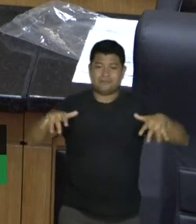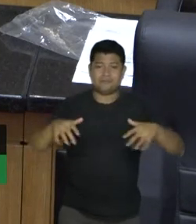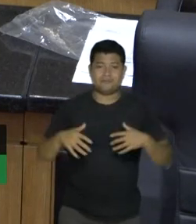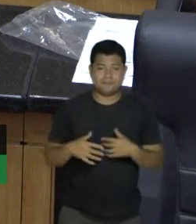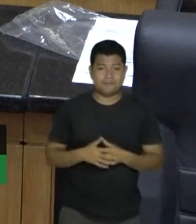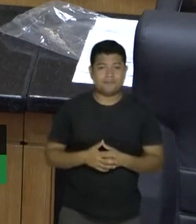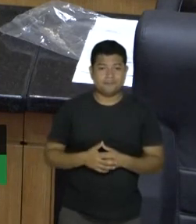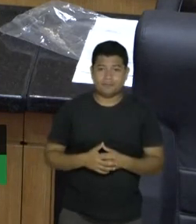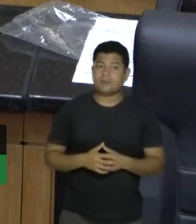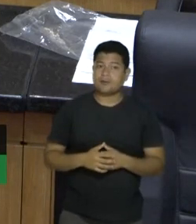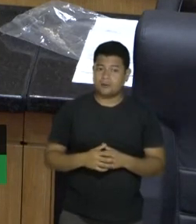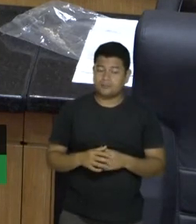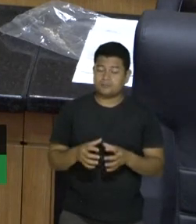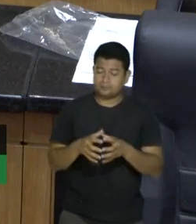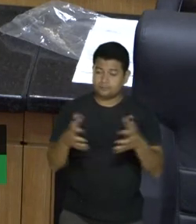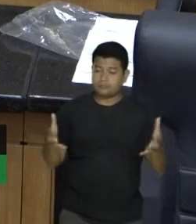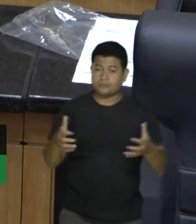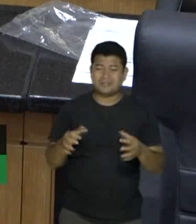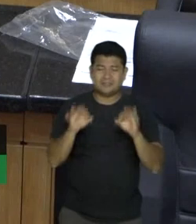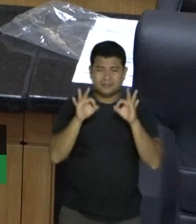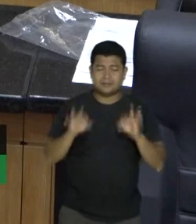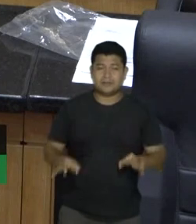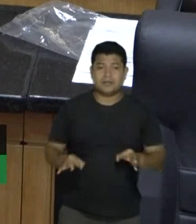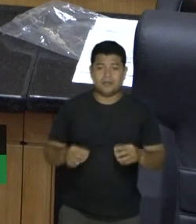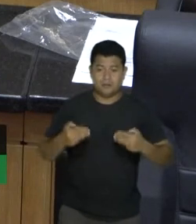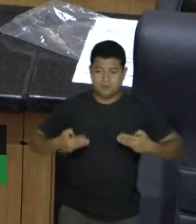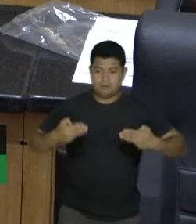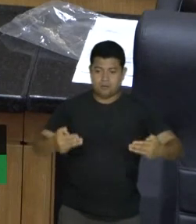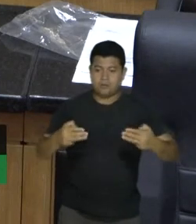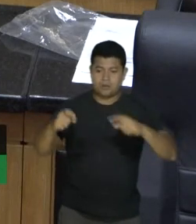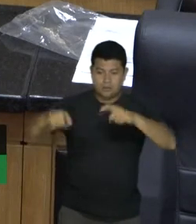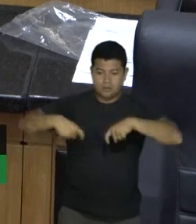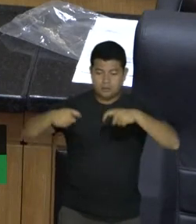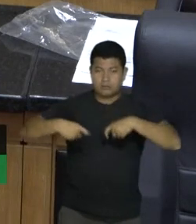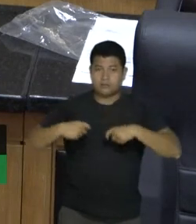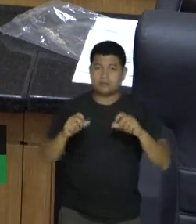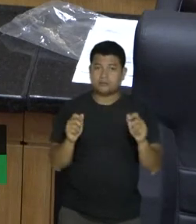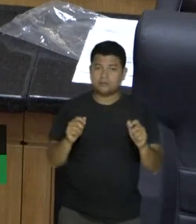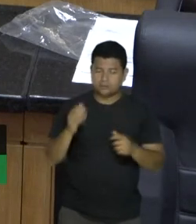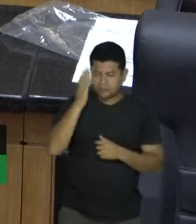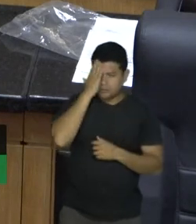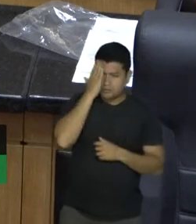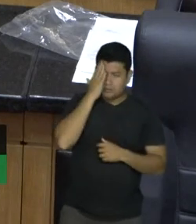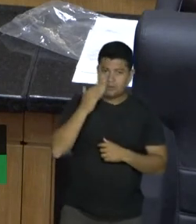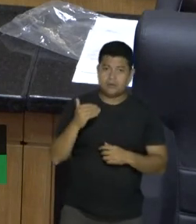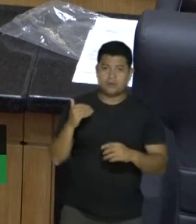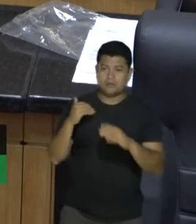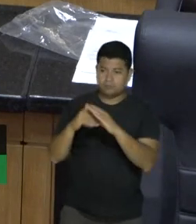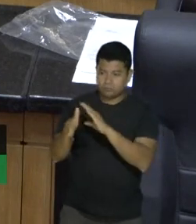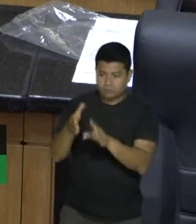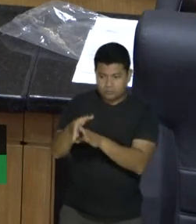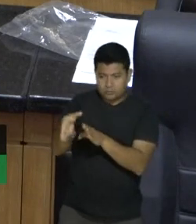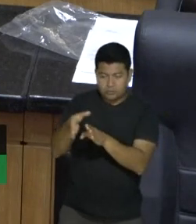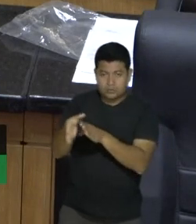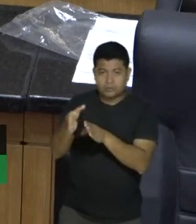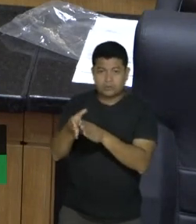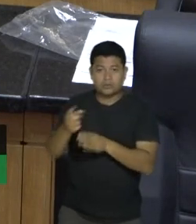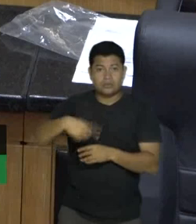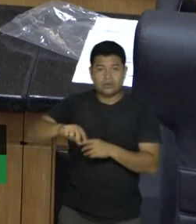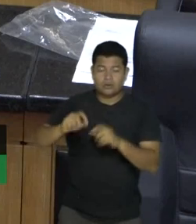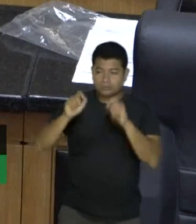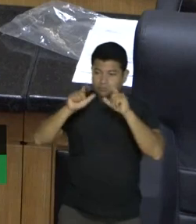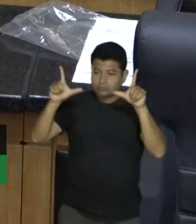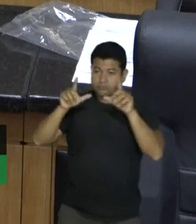o Ministério da Agricultura saberá dar um bom encaminhamento E nós como vossa excelência vamos Estar atento aí tema